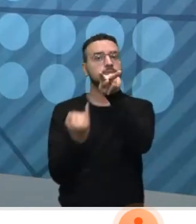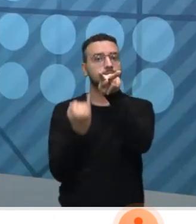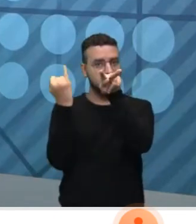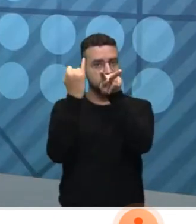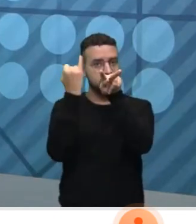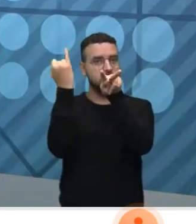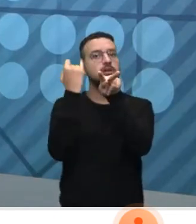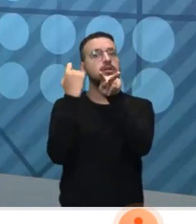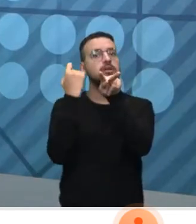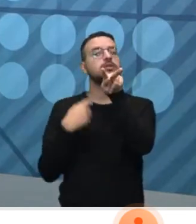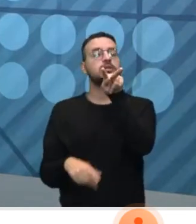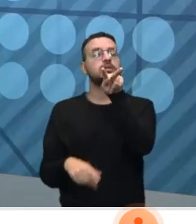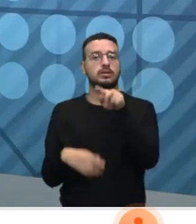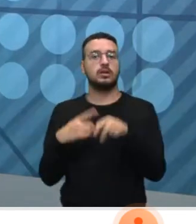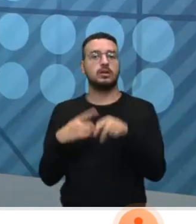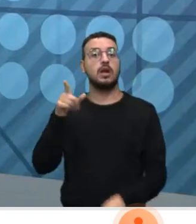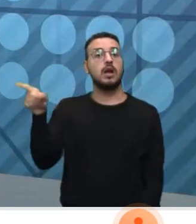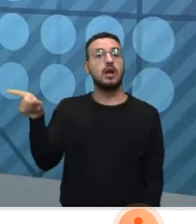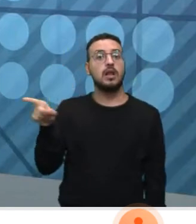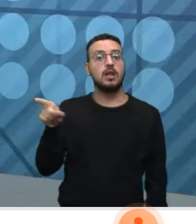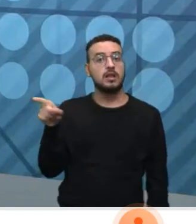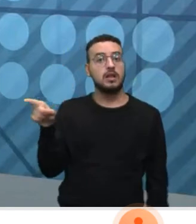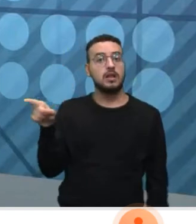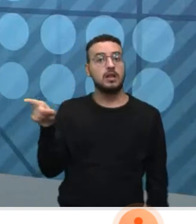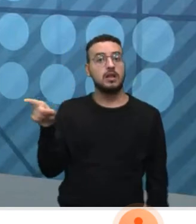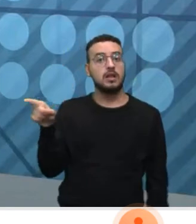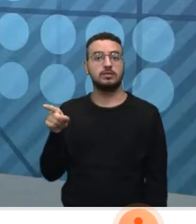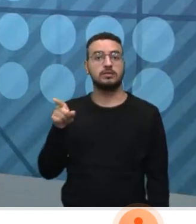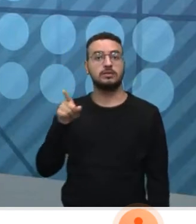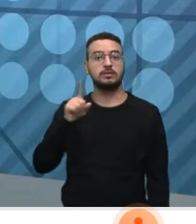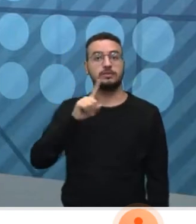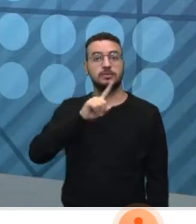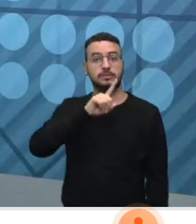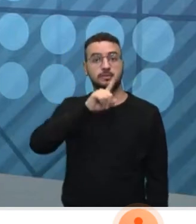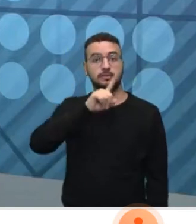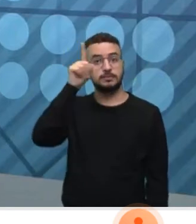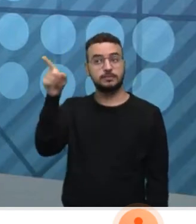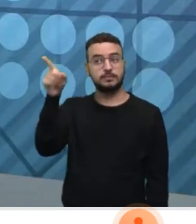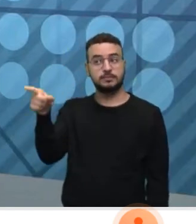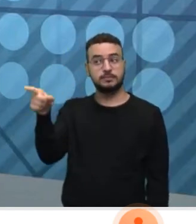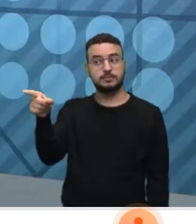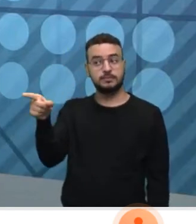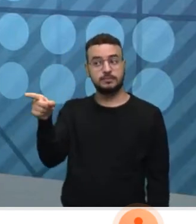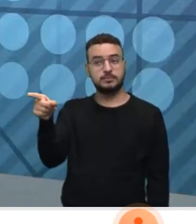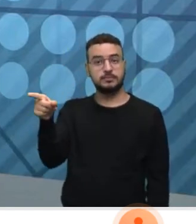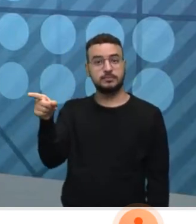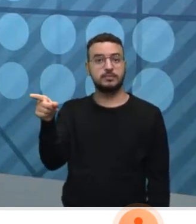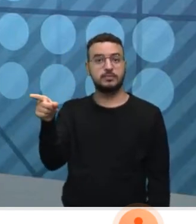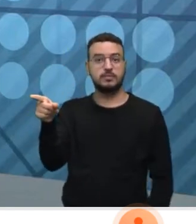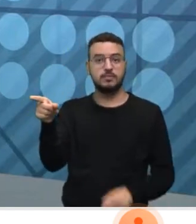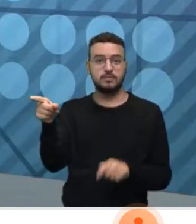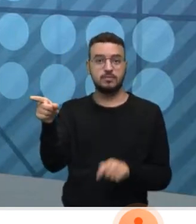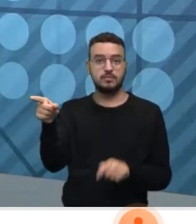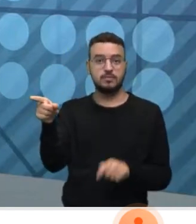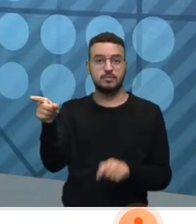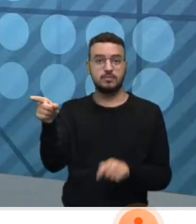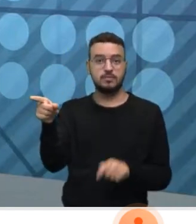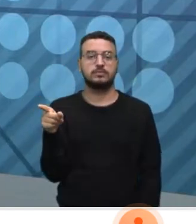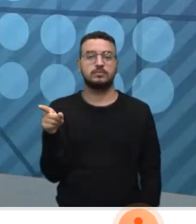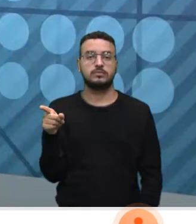tá? Então, ele ou ela, eu faço o apontamento, olho e volto para você com quem eu estou